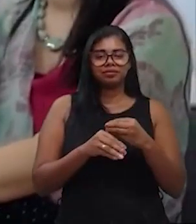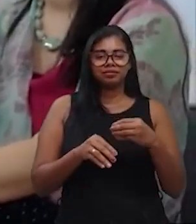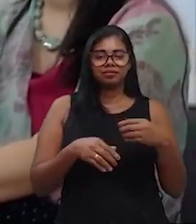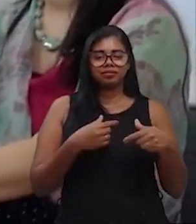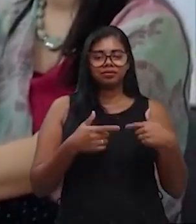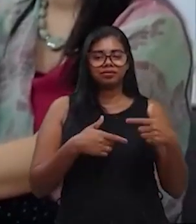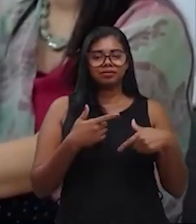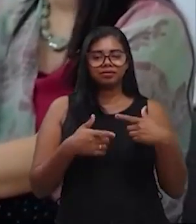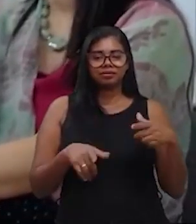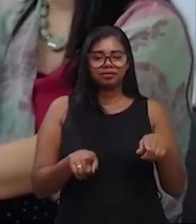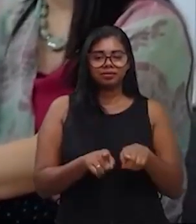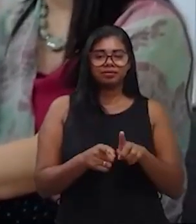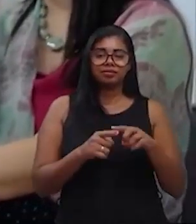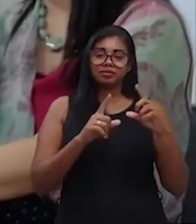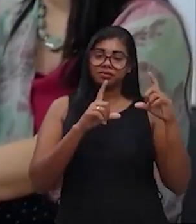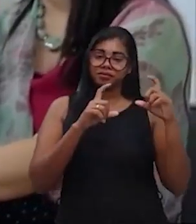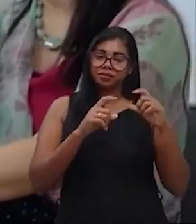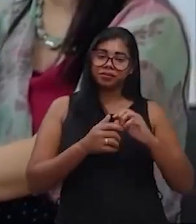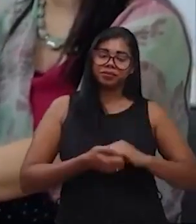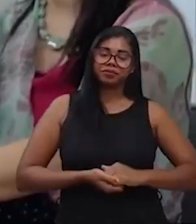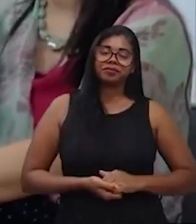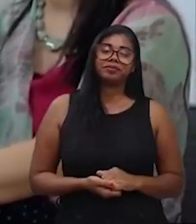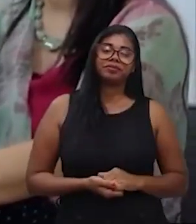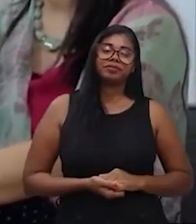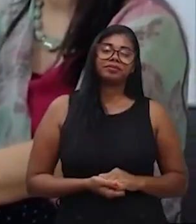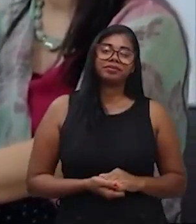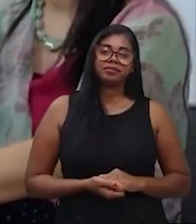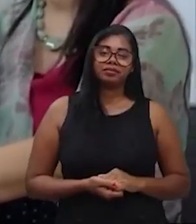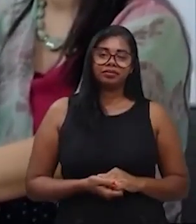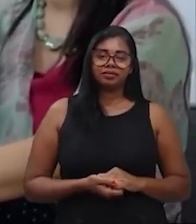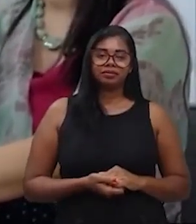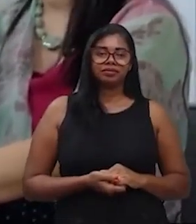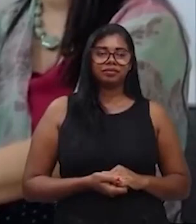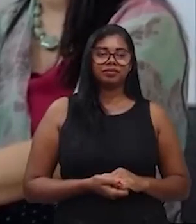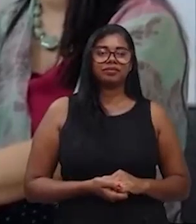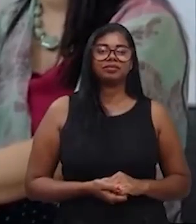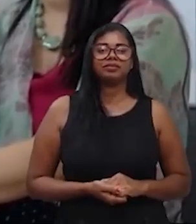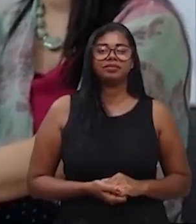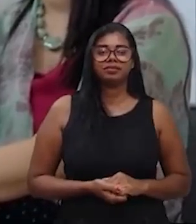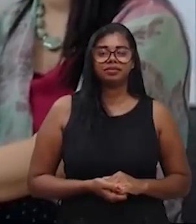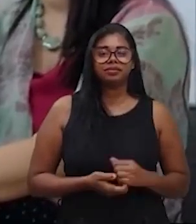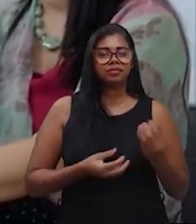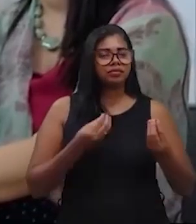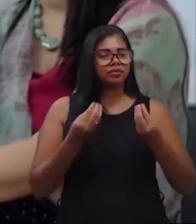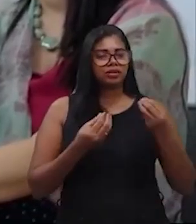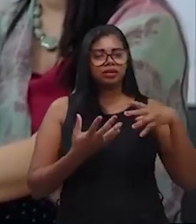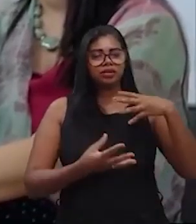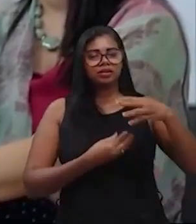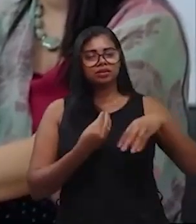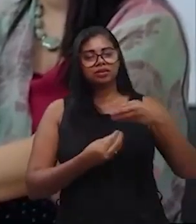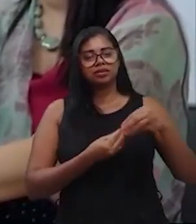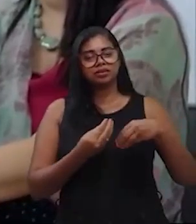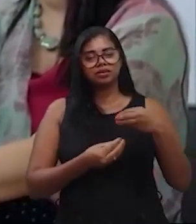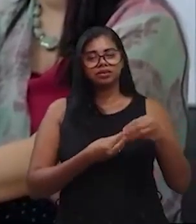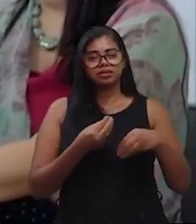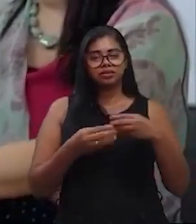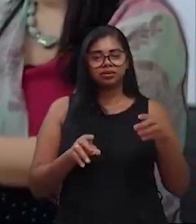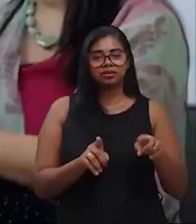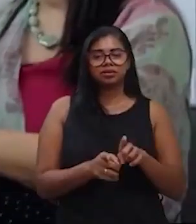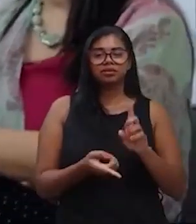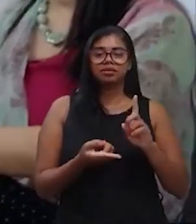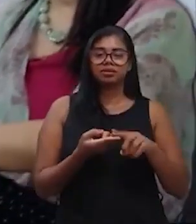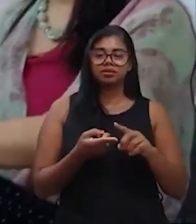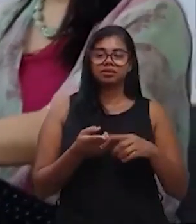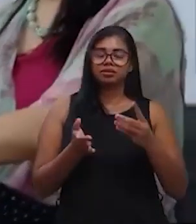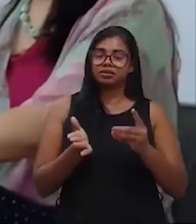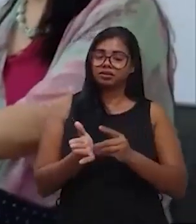que ela trabalha, inclusive a fotografia. Sim. Então, como a gente pode Misturar, né? misturar, né?